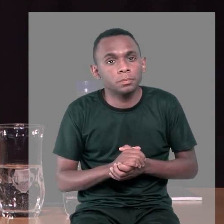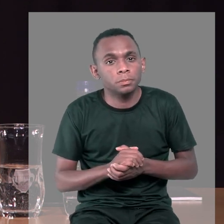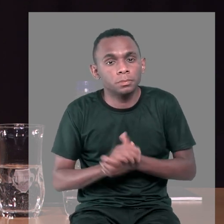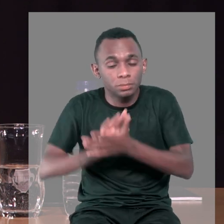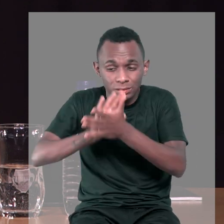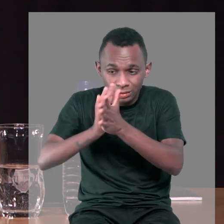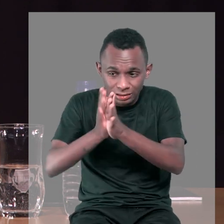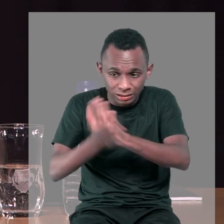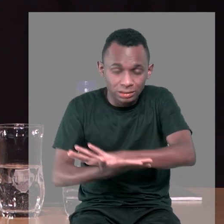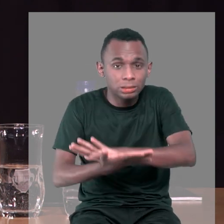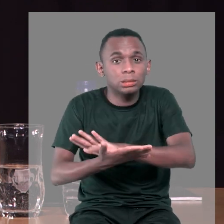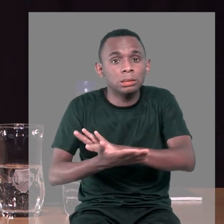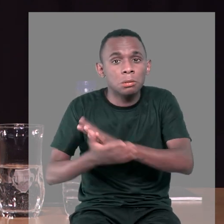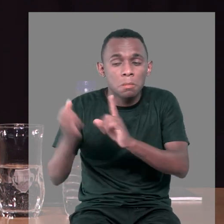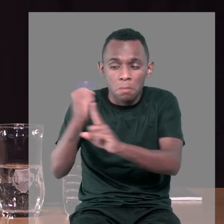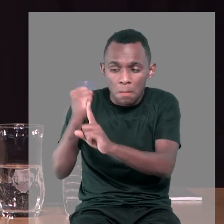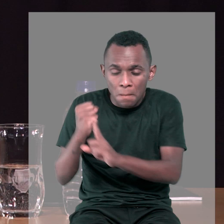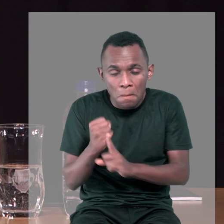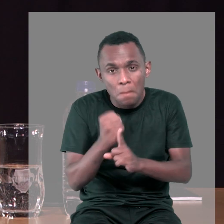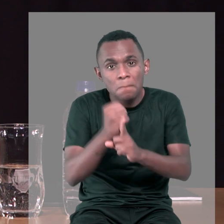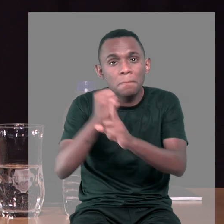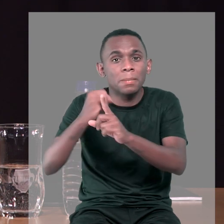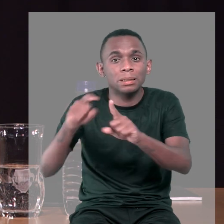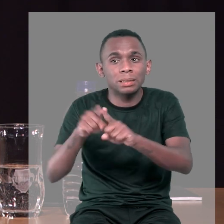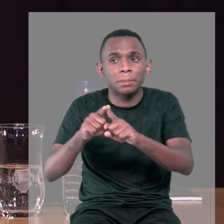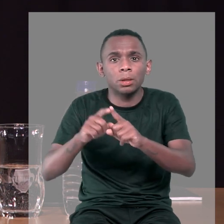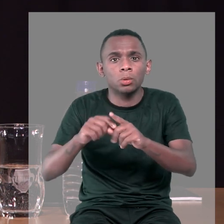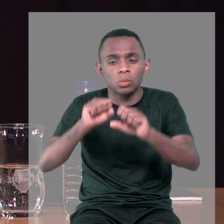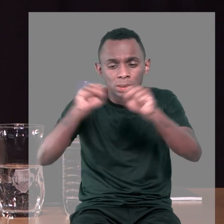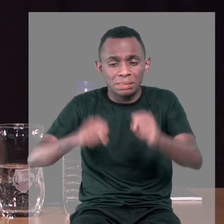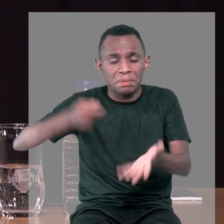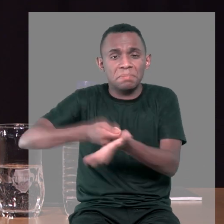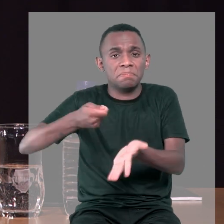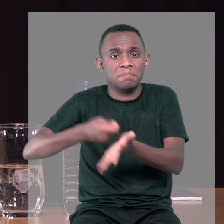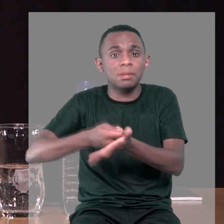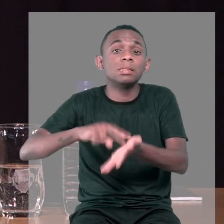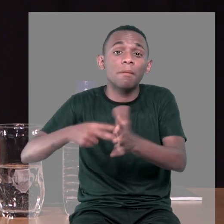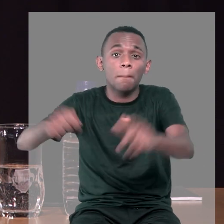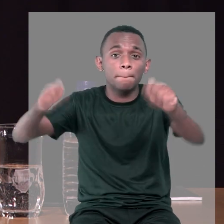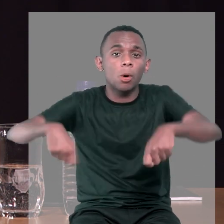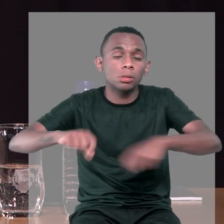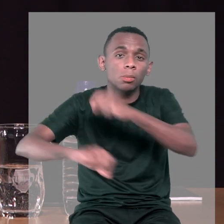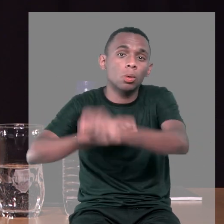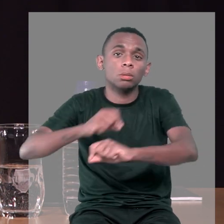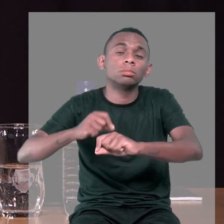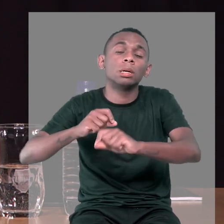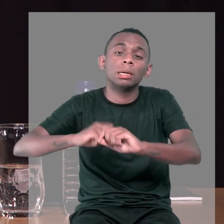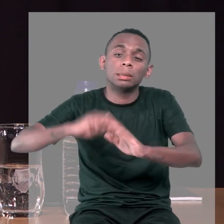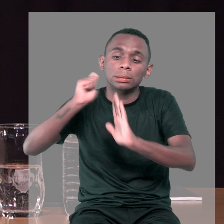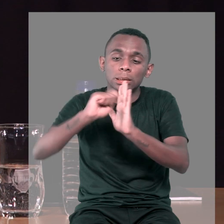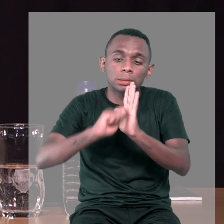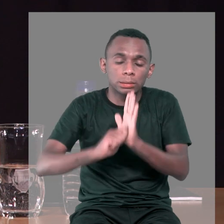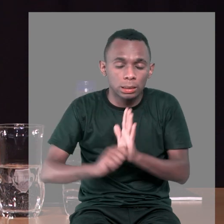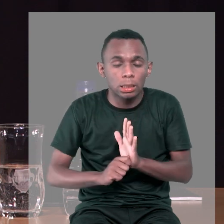na sociedade contemporânea. Quer dizer, nós não precisamos, é um outro modo de dizer a mesma coisa, nós